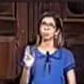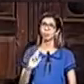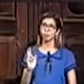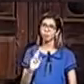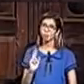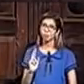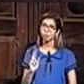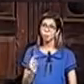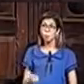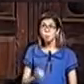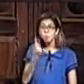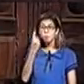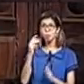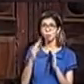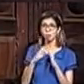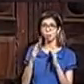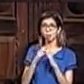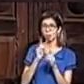com aluguel de imóveis.